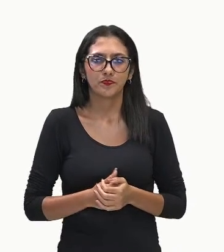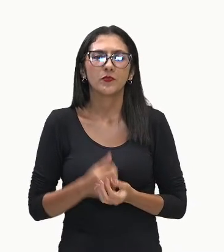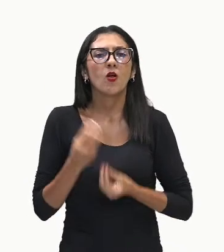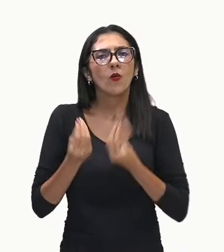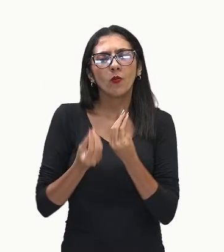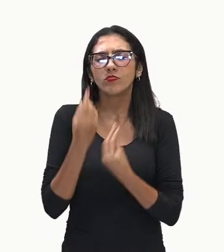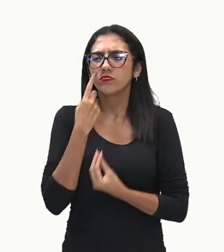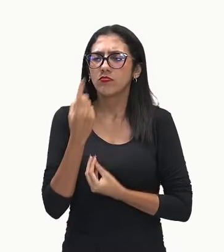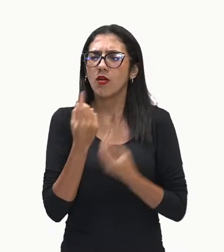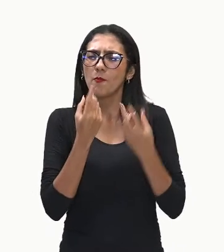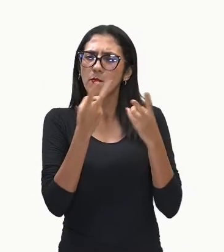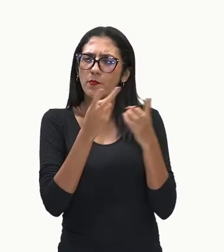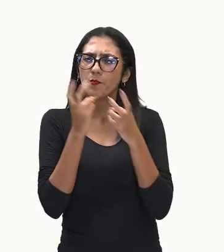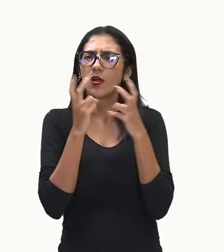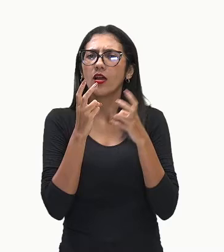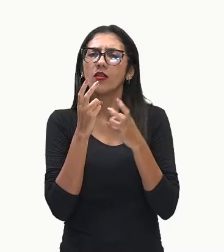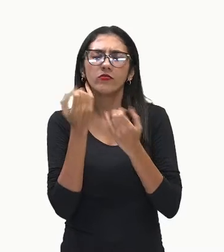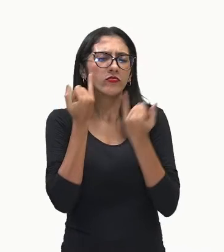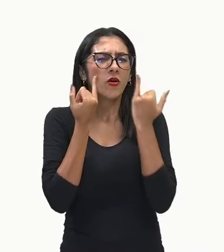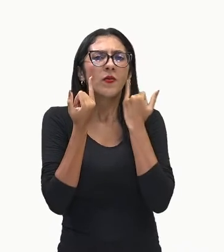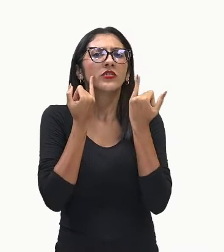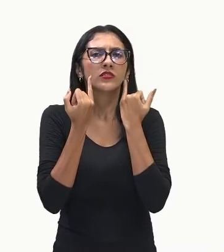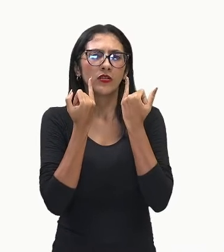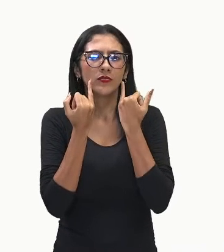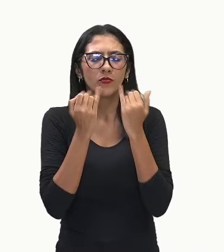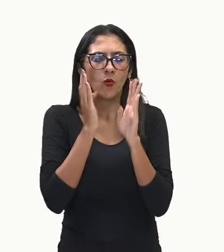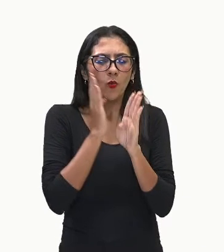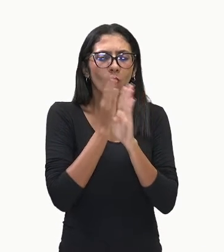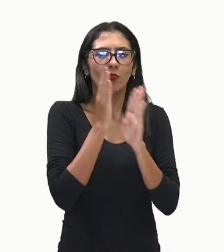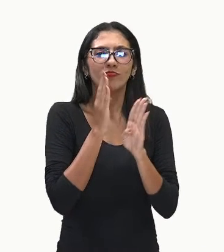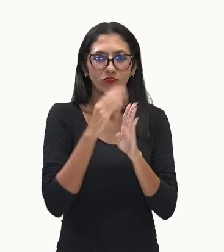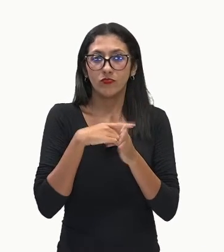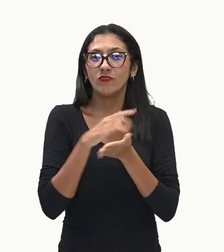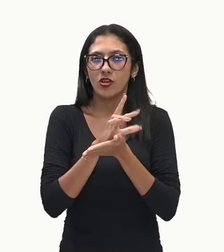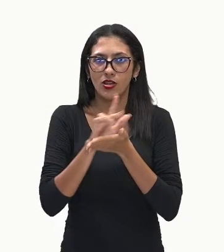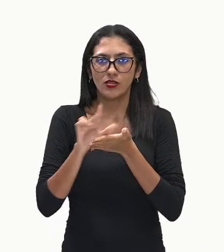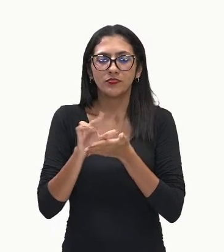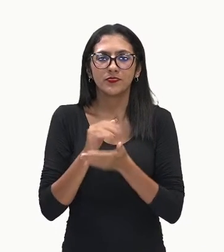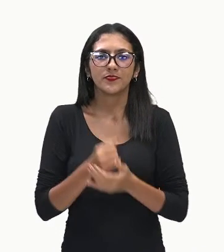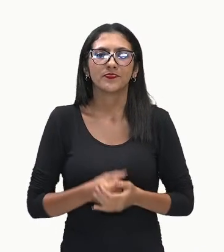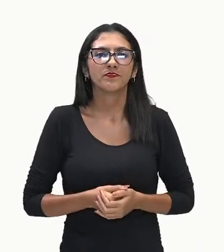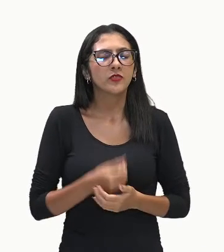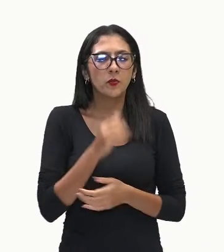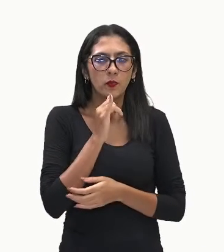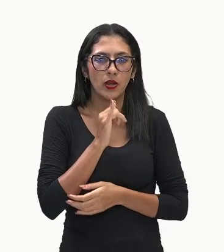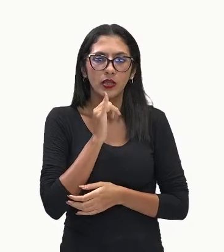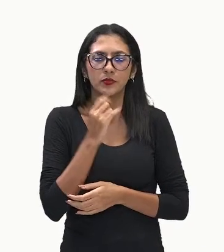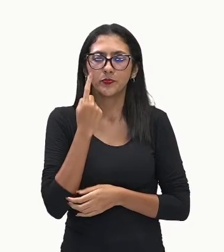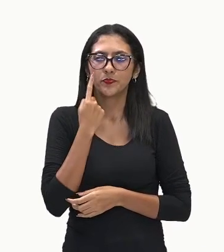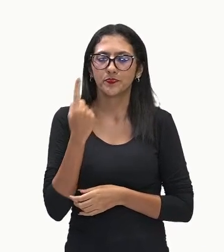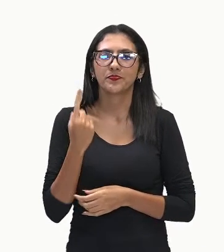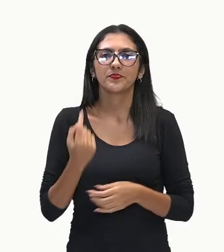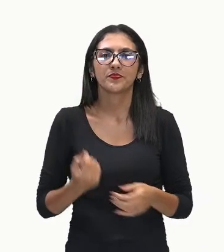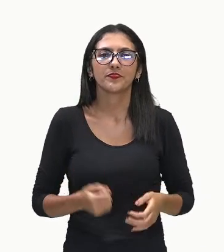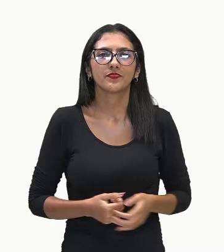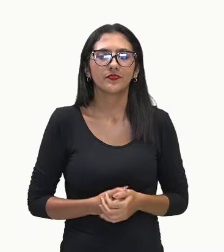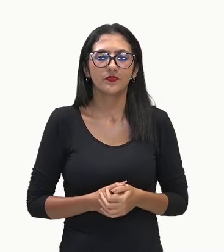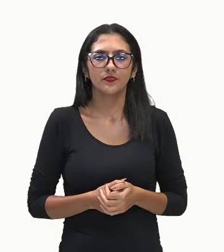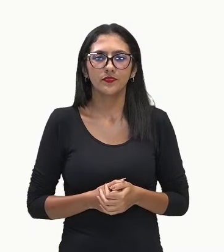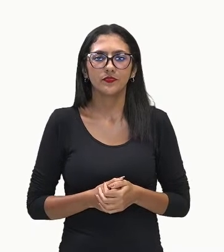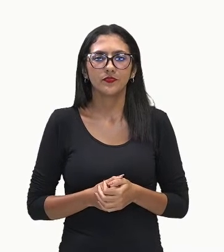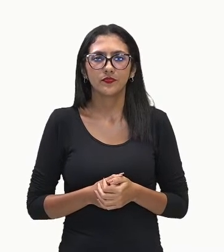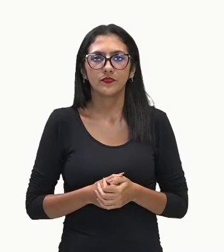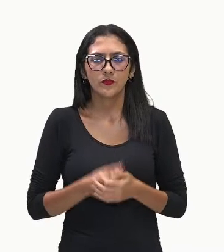as informações que nós poderíamos extrair aqui? Várias informações, Por exemplo, nós temos aqui os